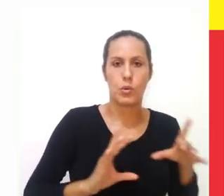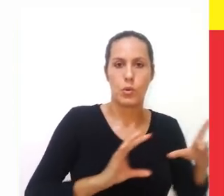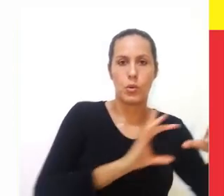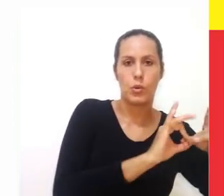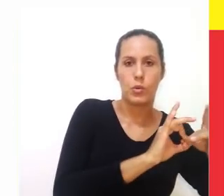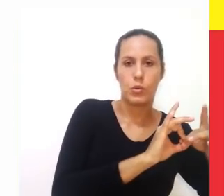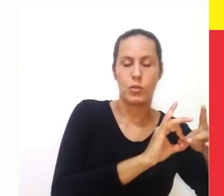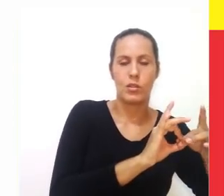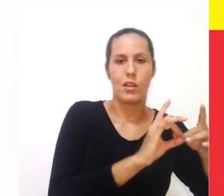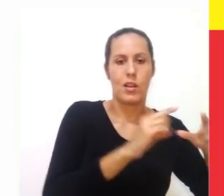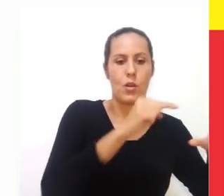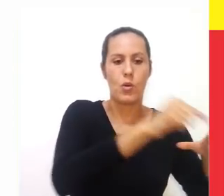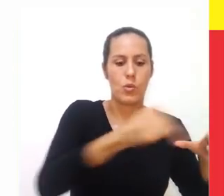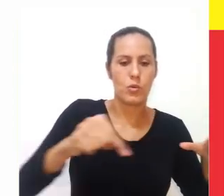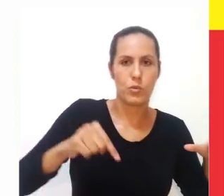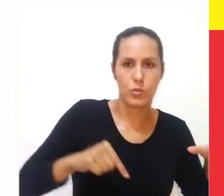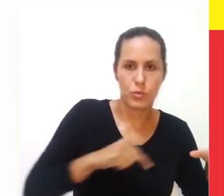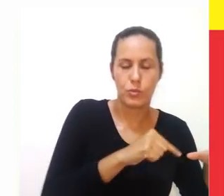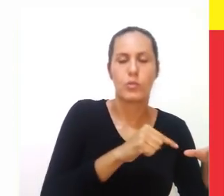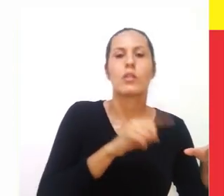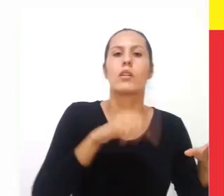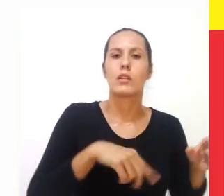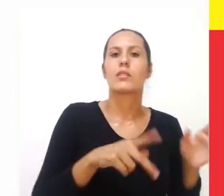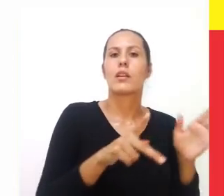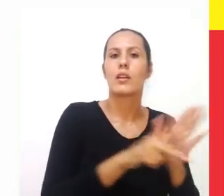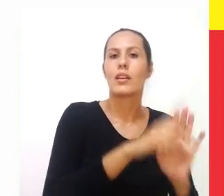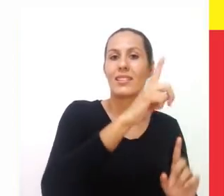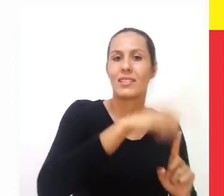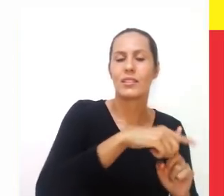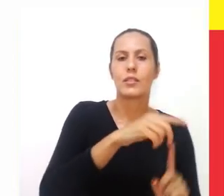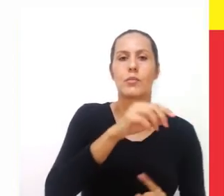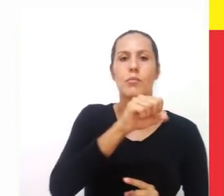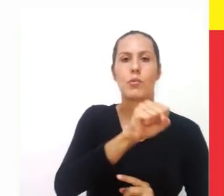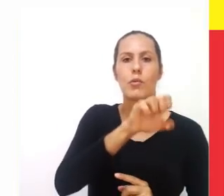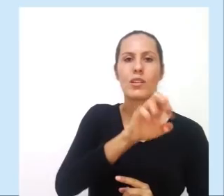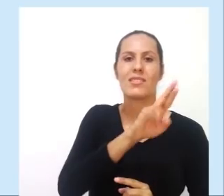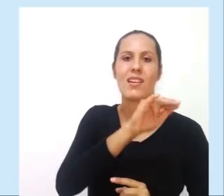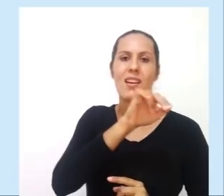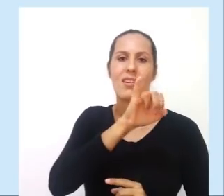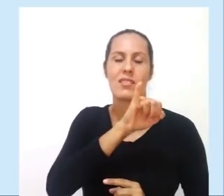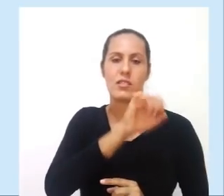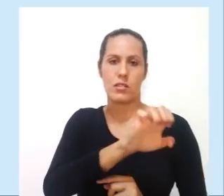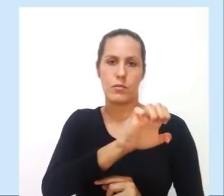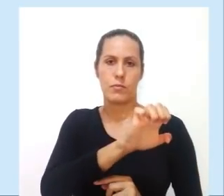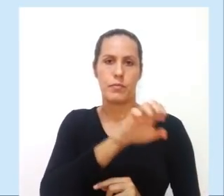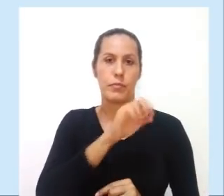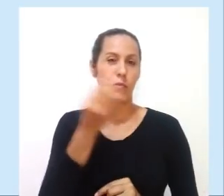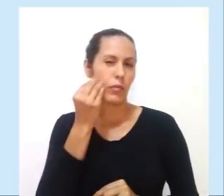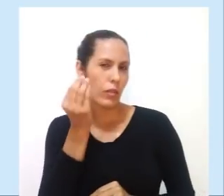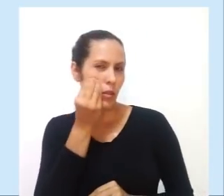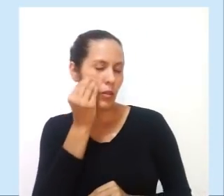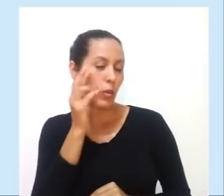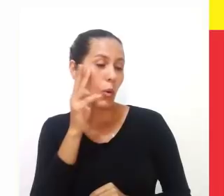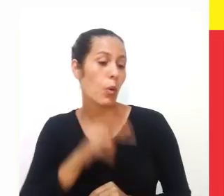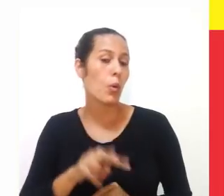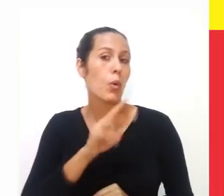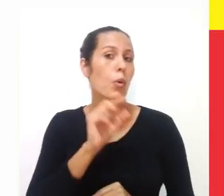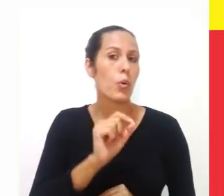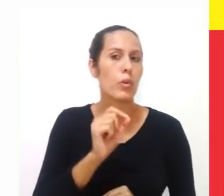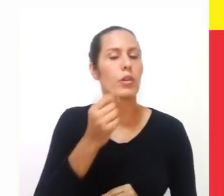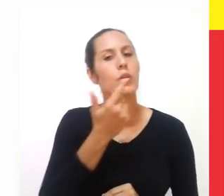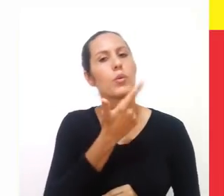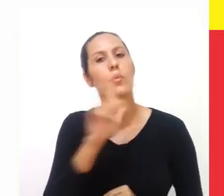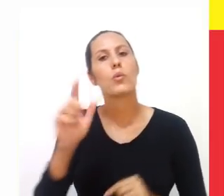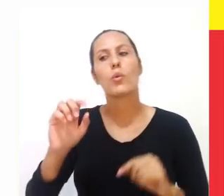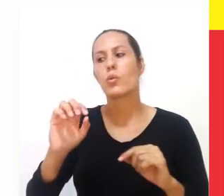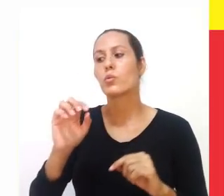dele, e está como se fosse um após o outro, eu tenho um circuito em série. Então nós podemos observar agora, no nosso